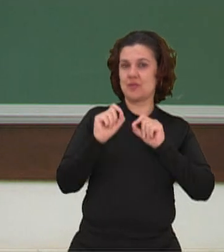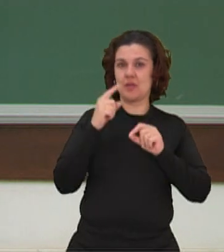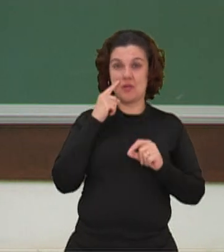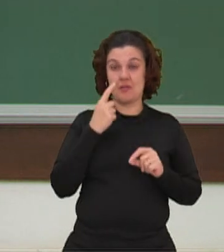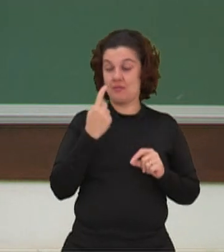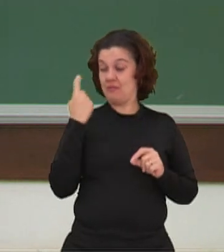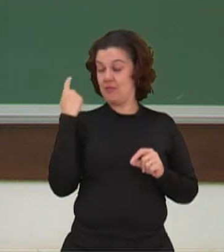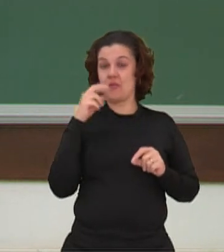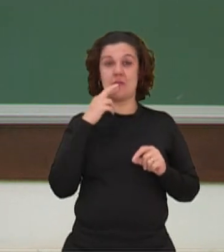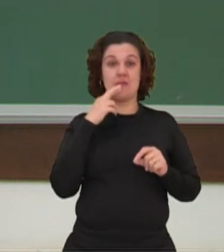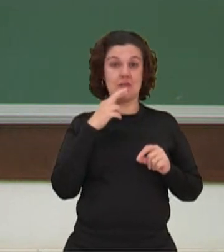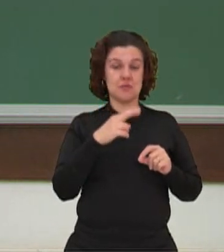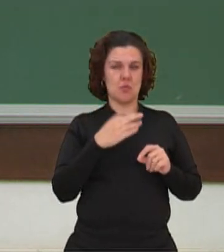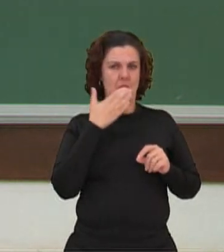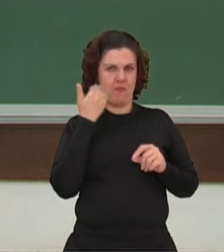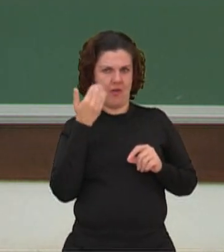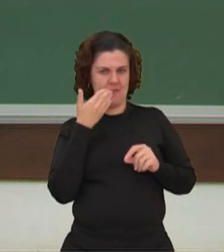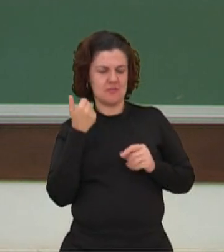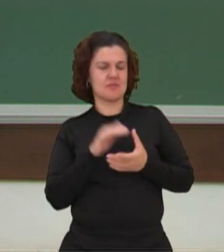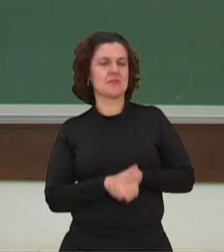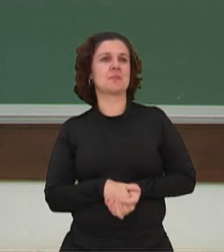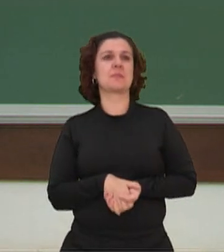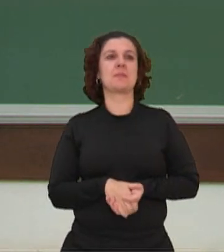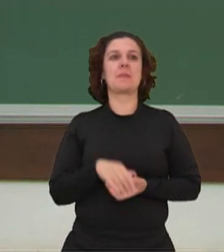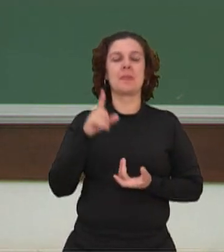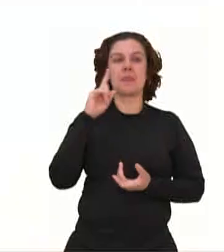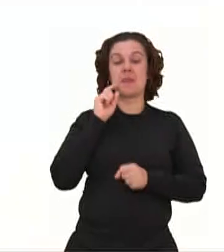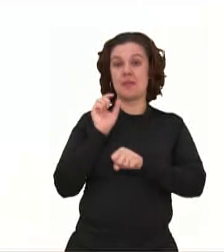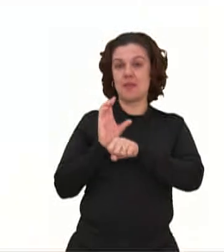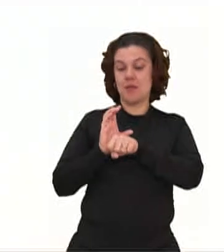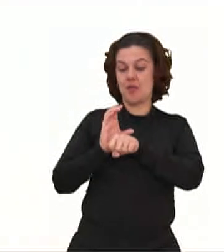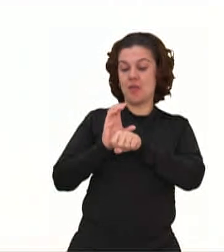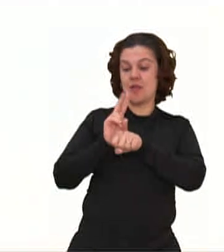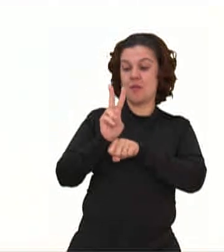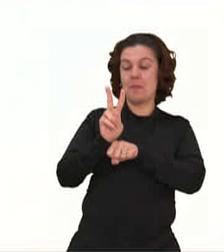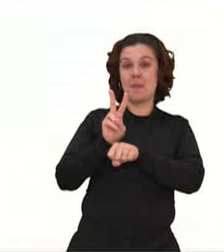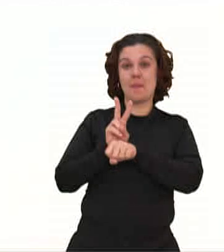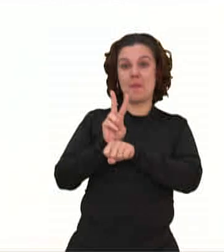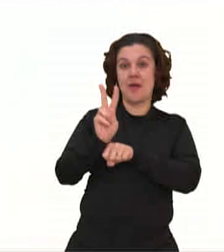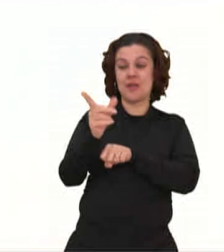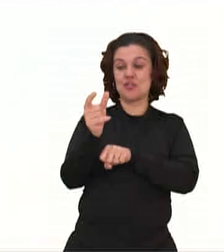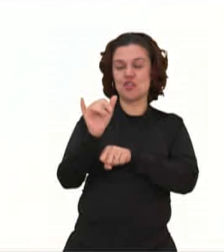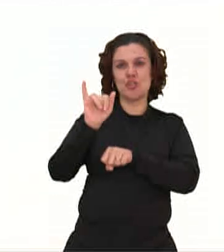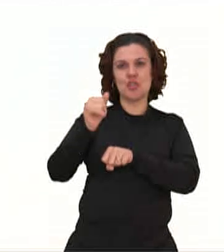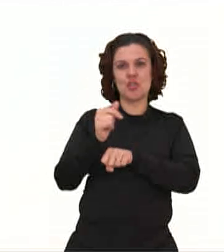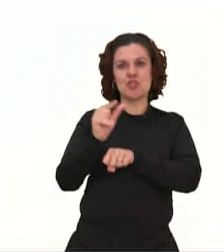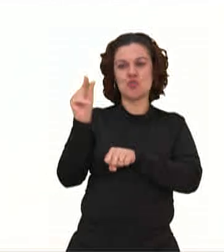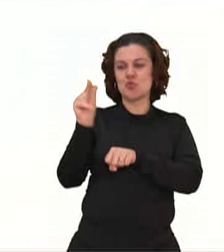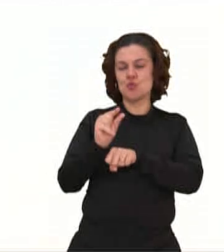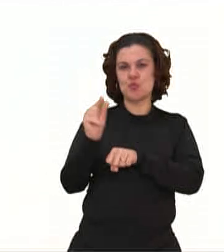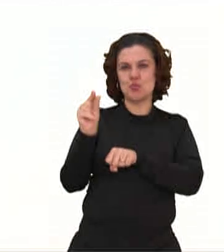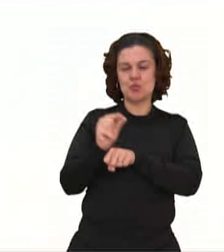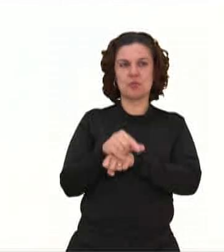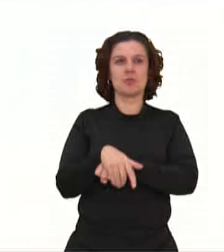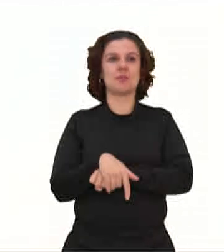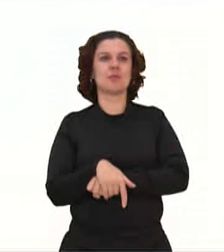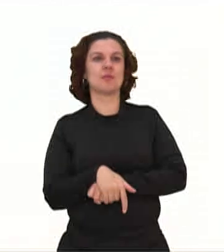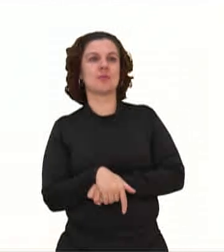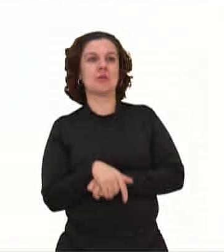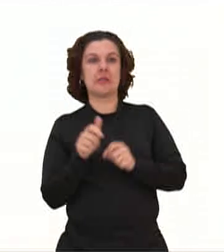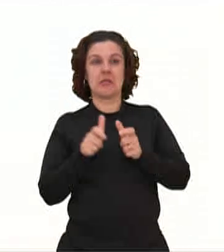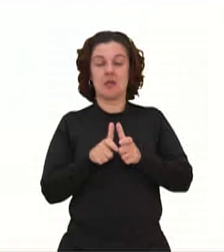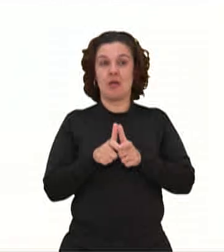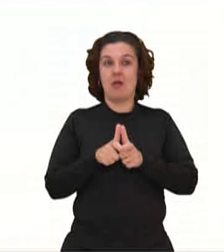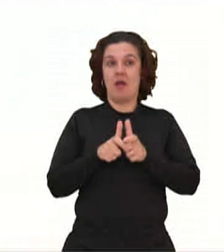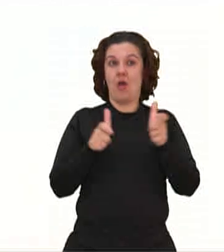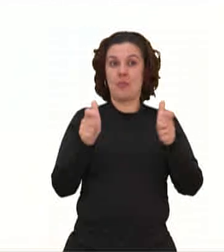Vamos ver o que você respondeu parecido com isso? Empréstimos à indústria a juros reduzidos. Ainda,